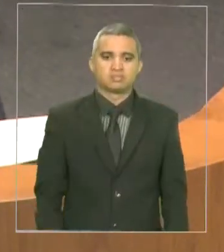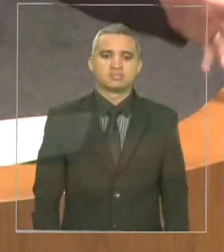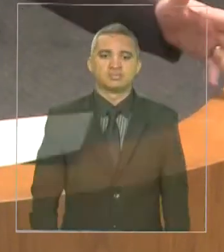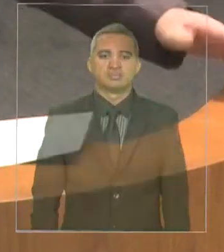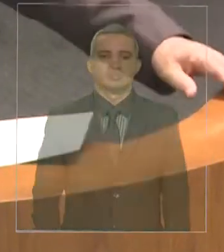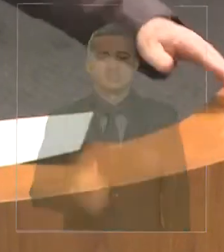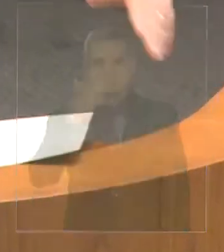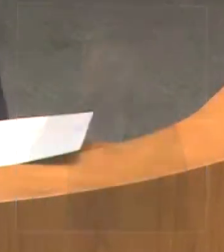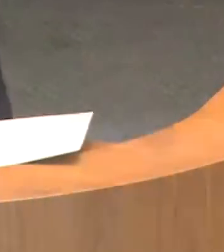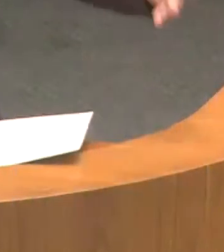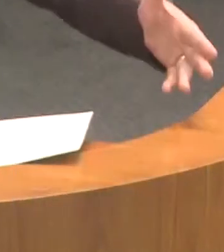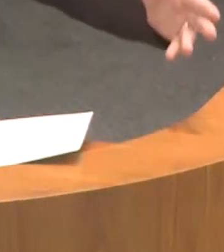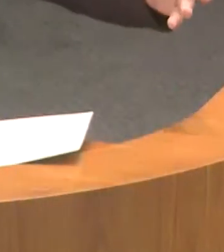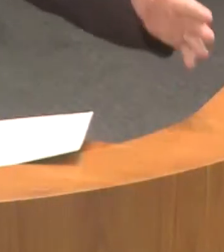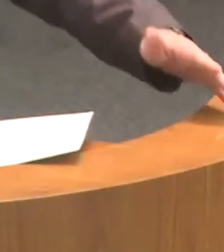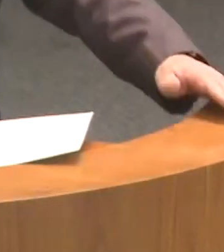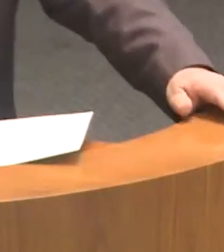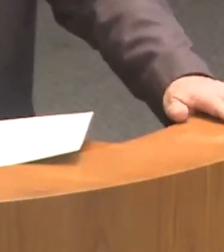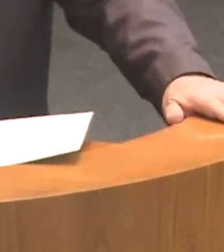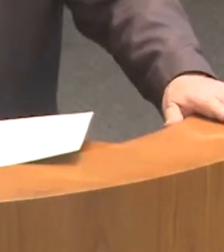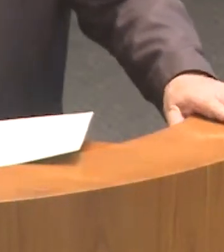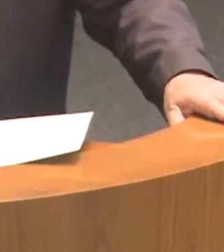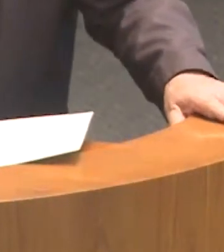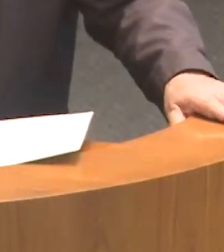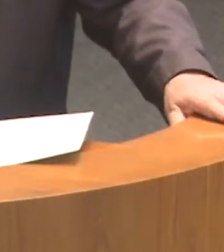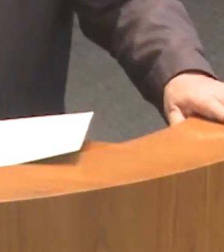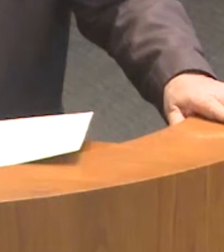pessoas humildes, estavam os produtores,